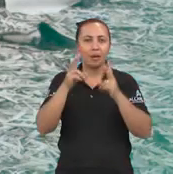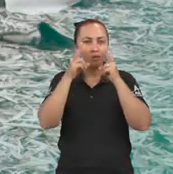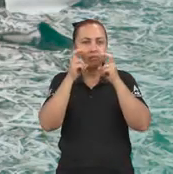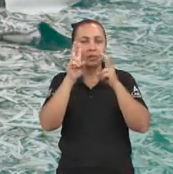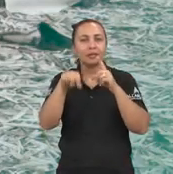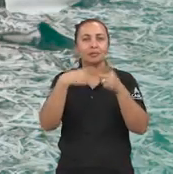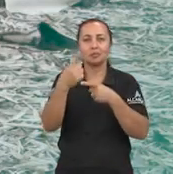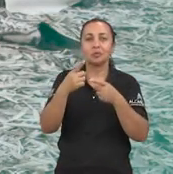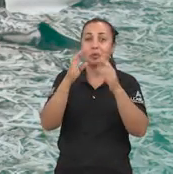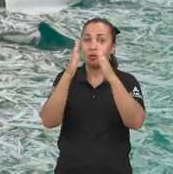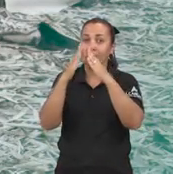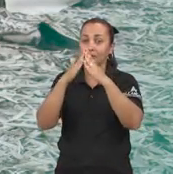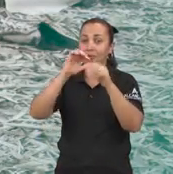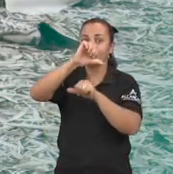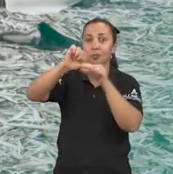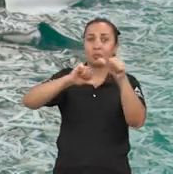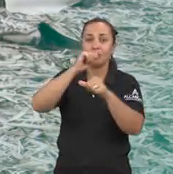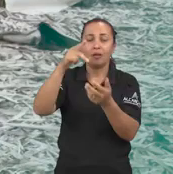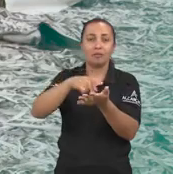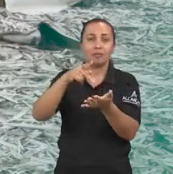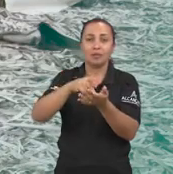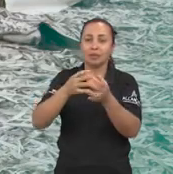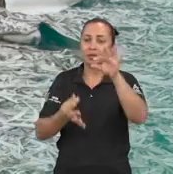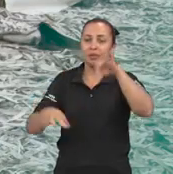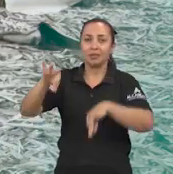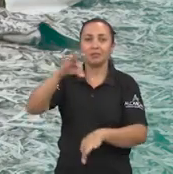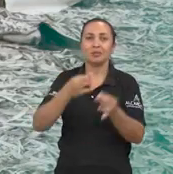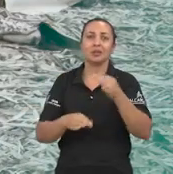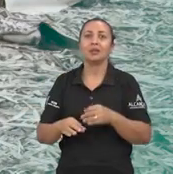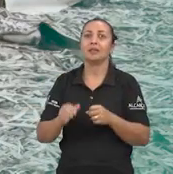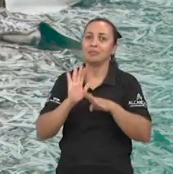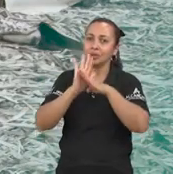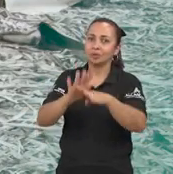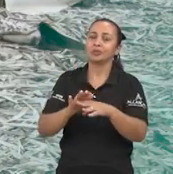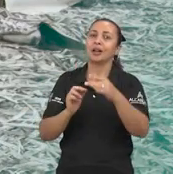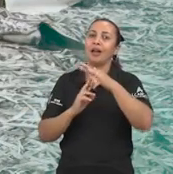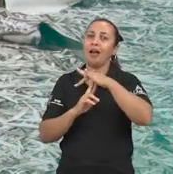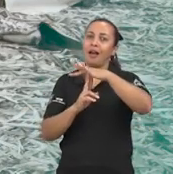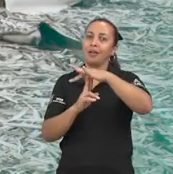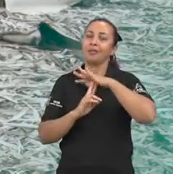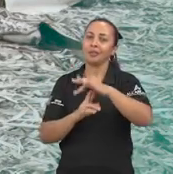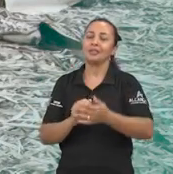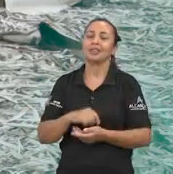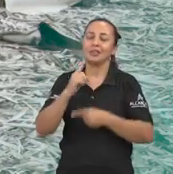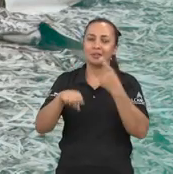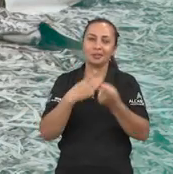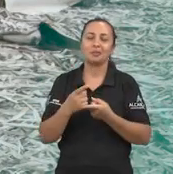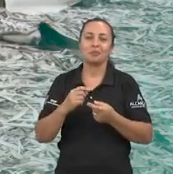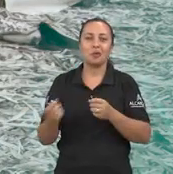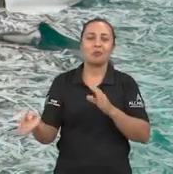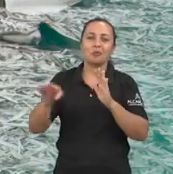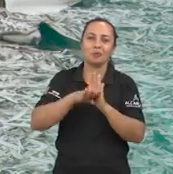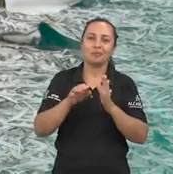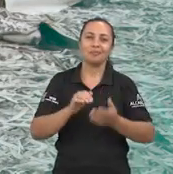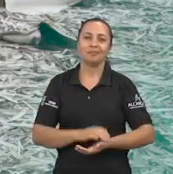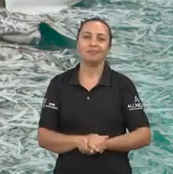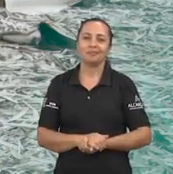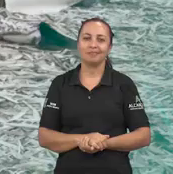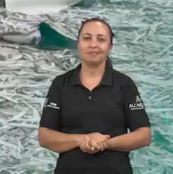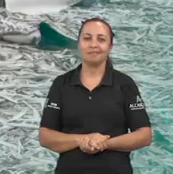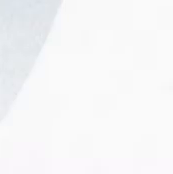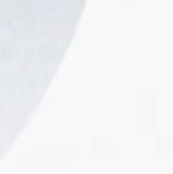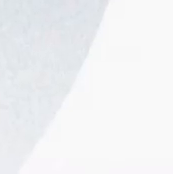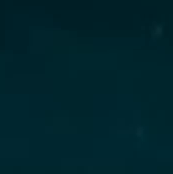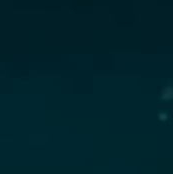o e veja daqui a pouco uma casa que foi transformado em um verdadeiro laboratório a favor da natureza é depois do intervalo a gente